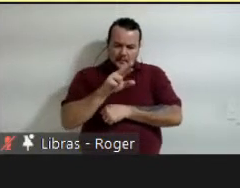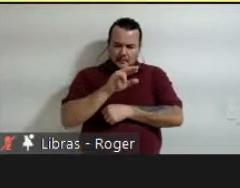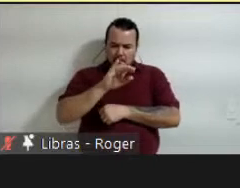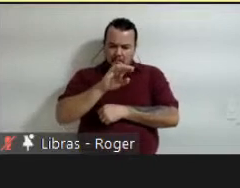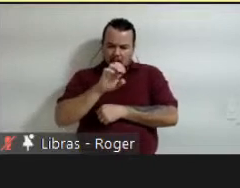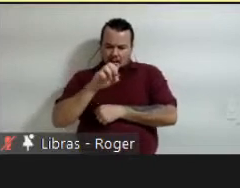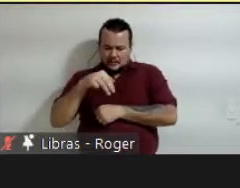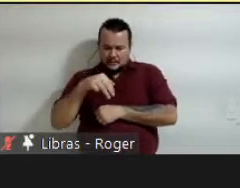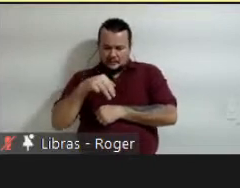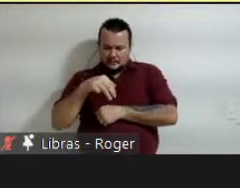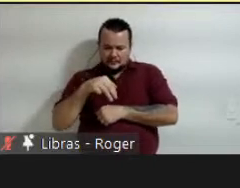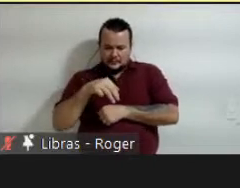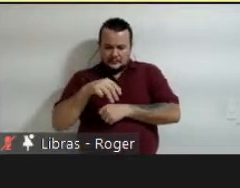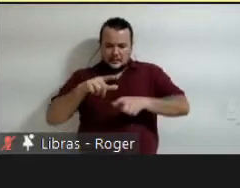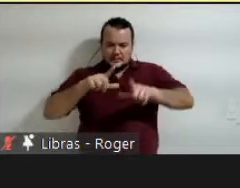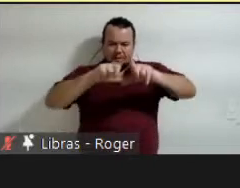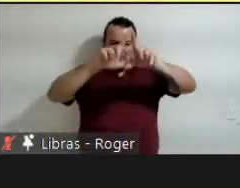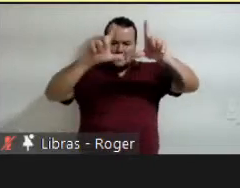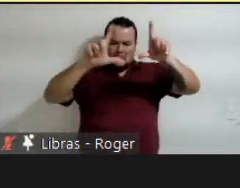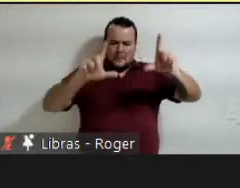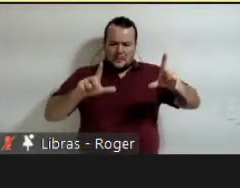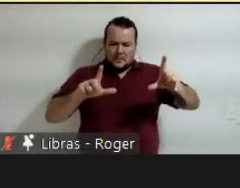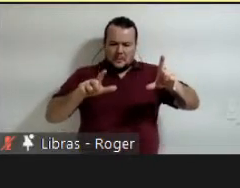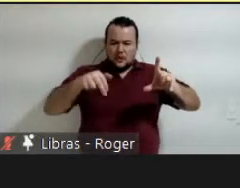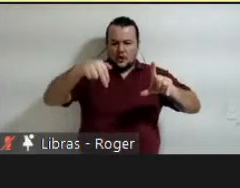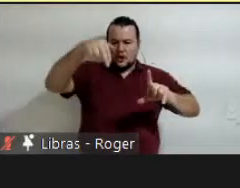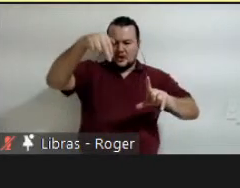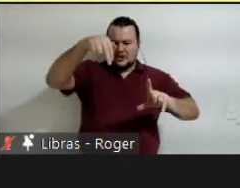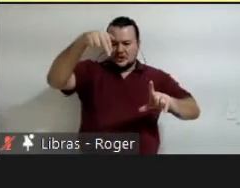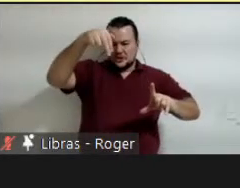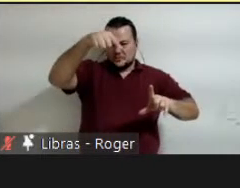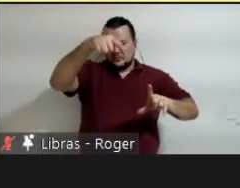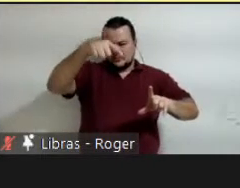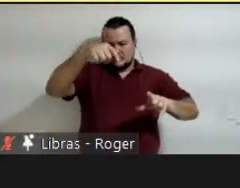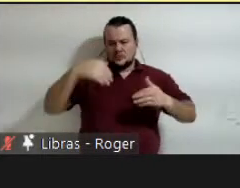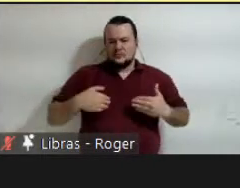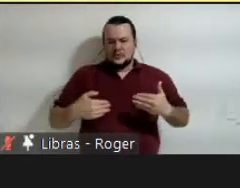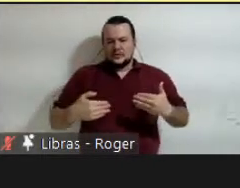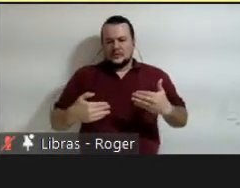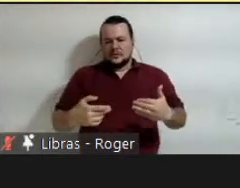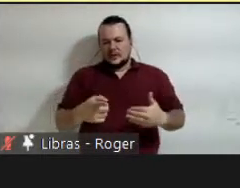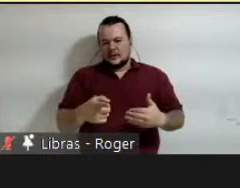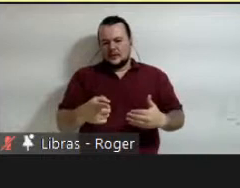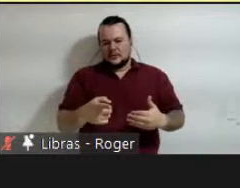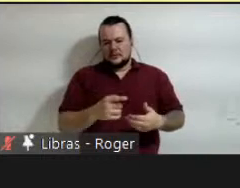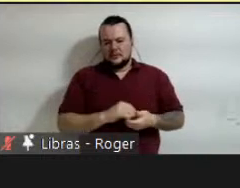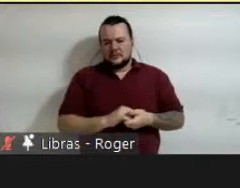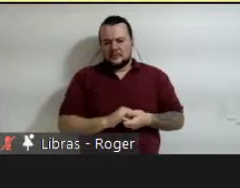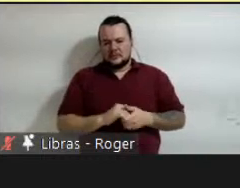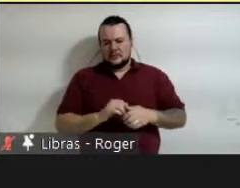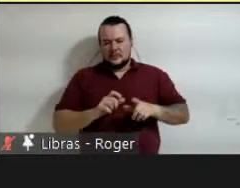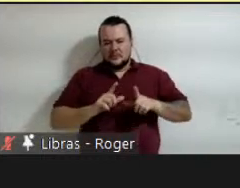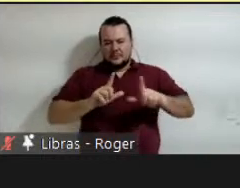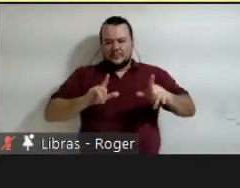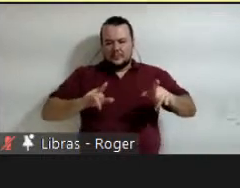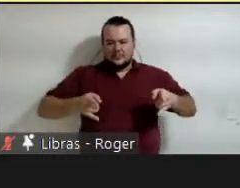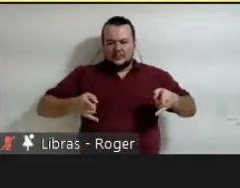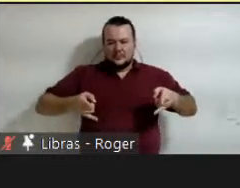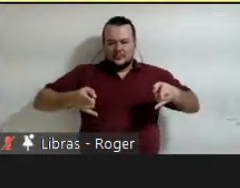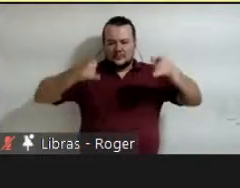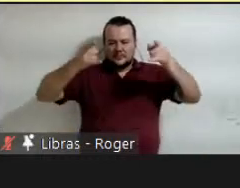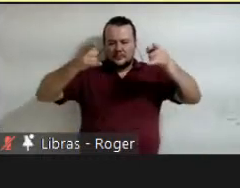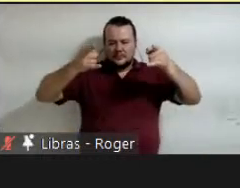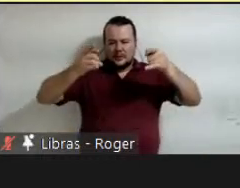Esta fachada norte, ministério, e esta fachada deste edifício que